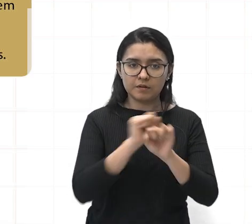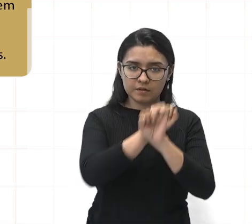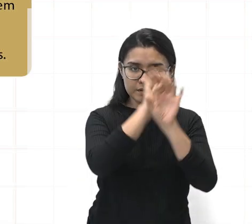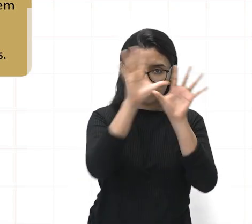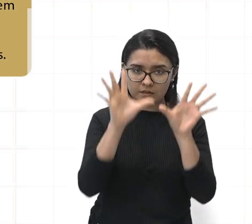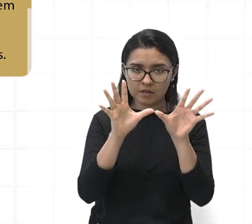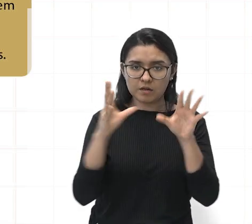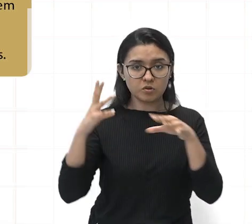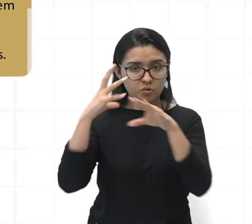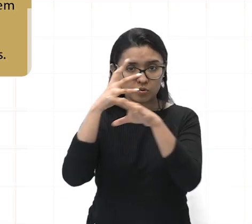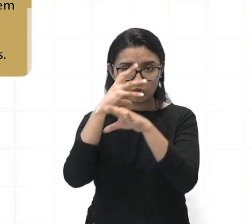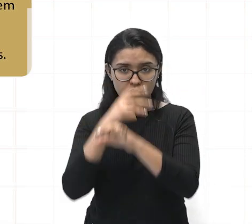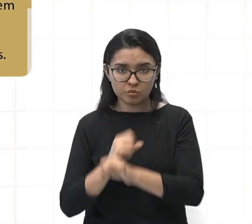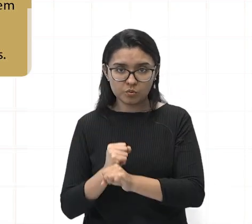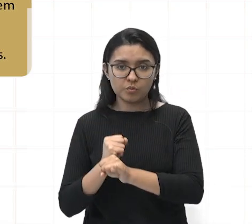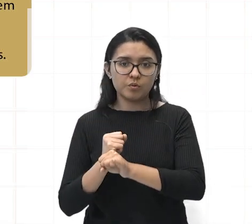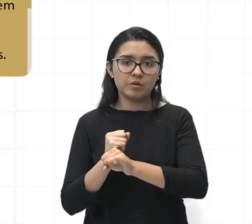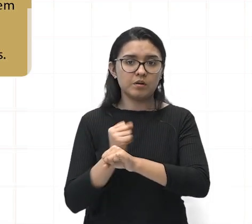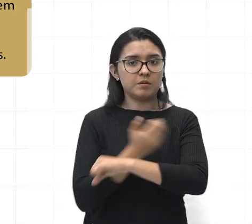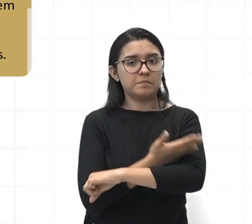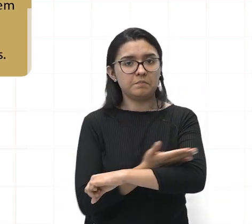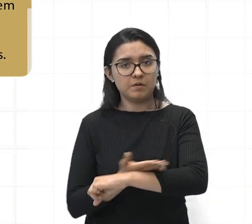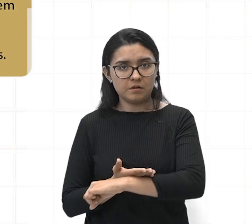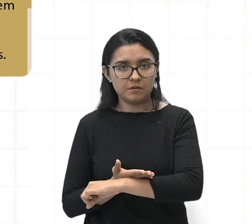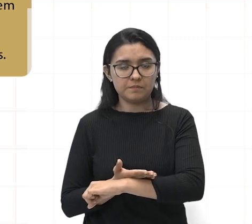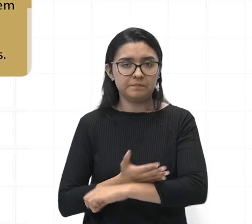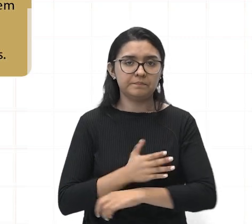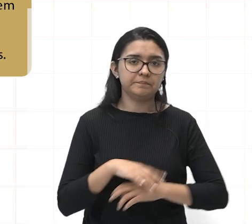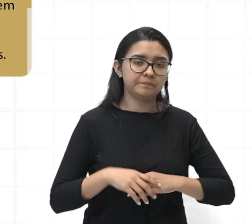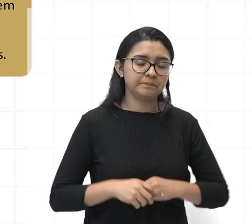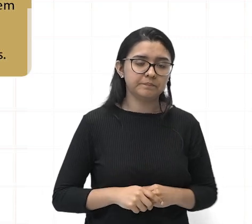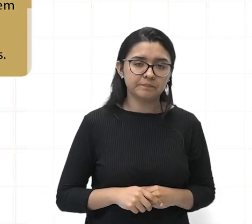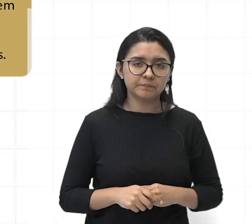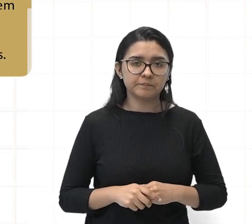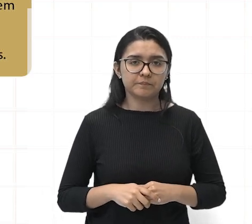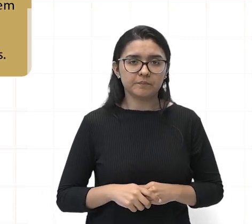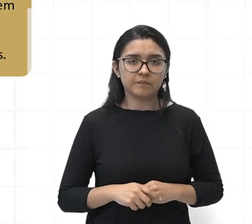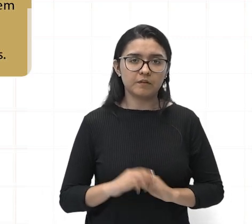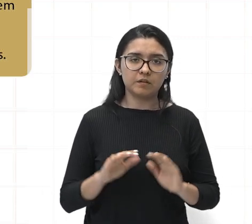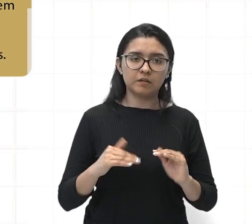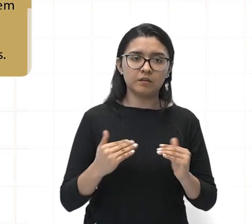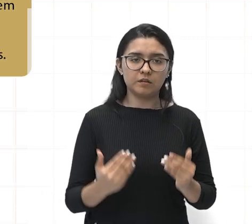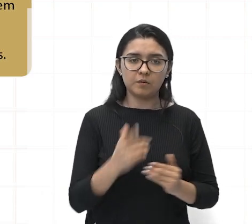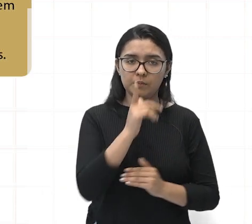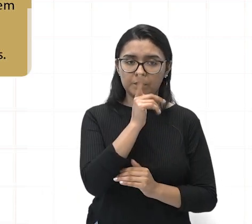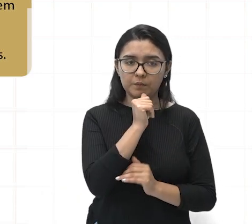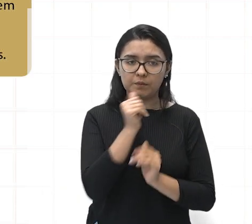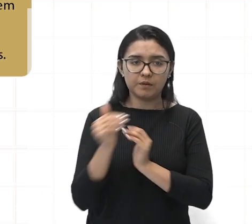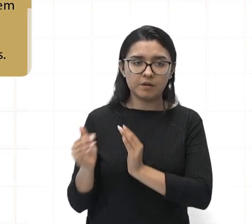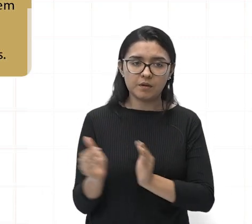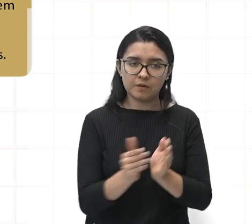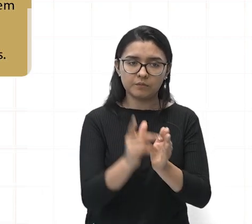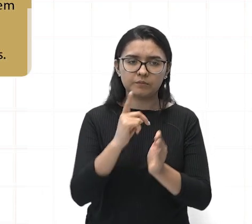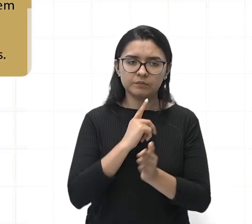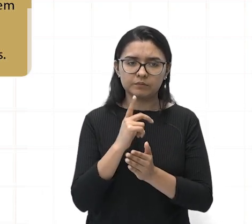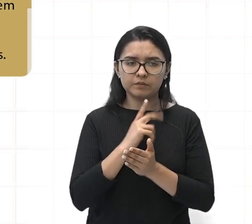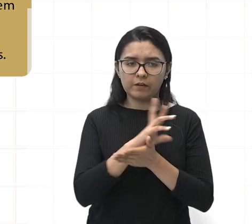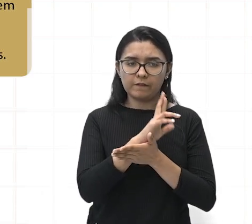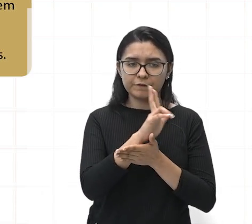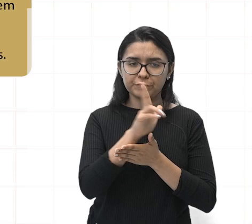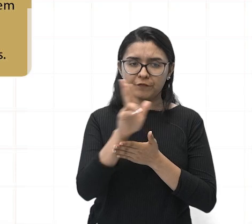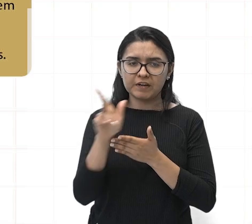rios de águas escuras e rios de águas brancas. Então, esses rios, eles têm